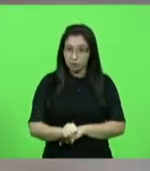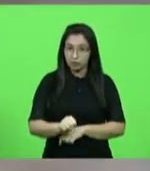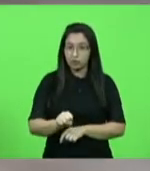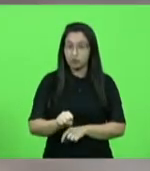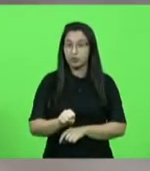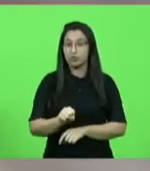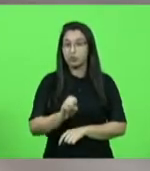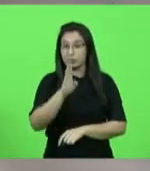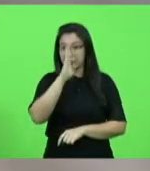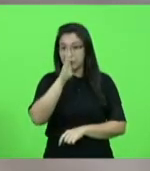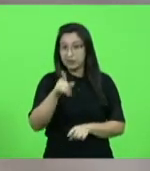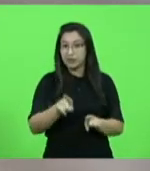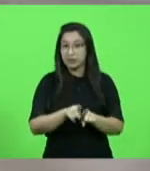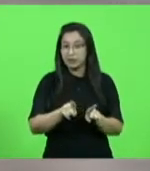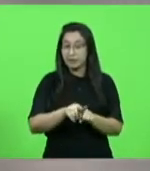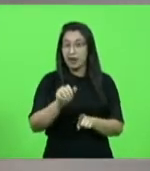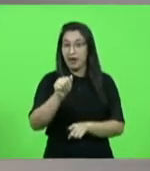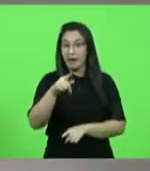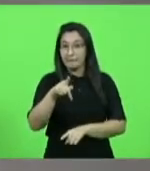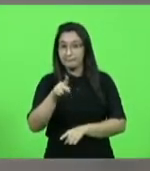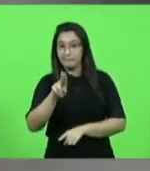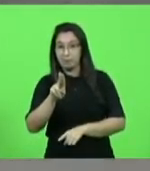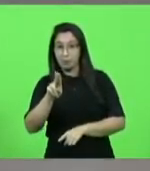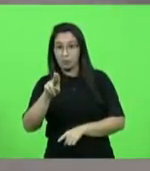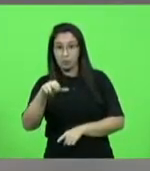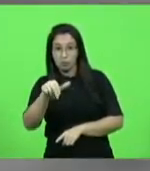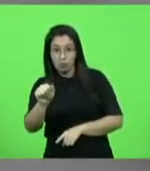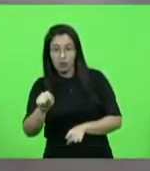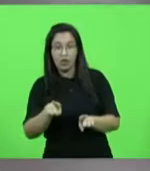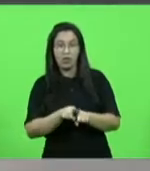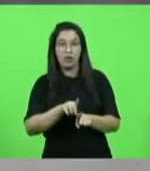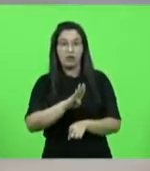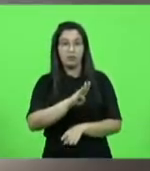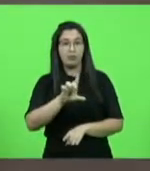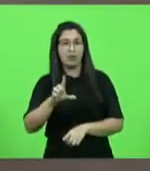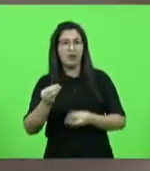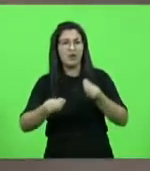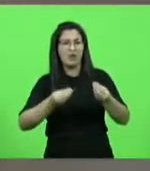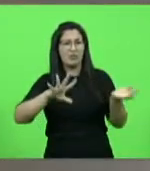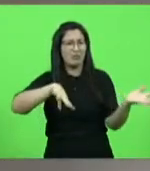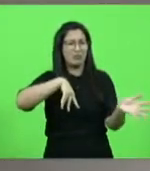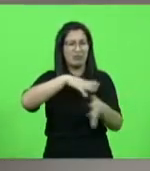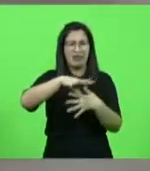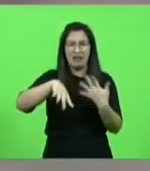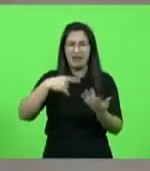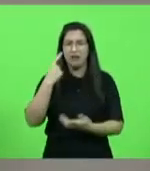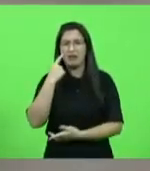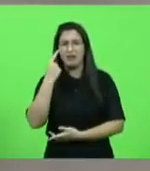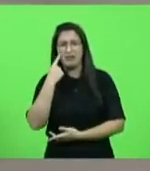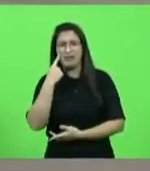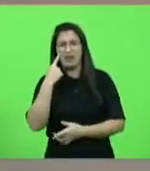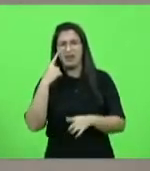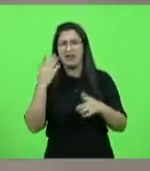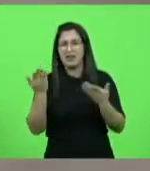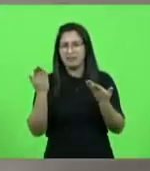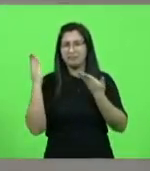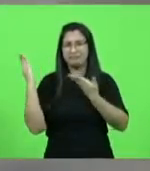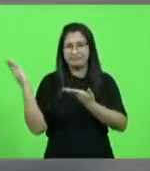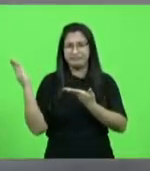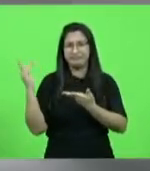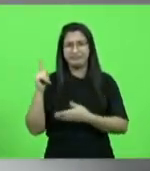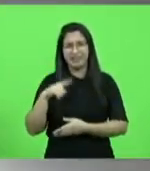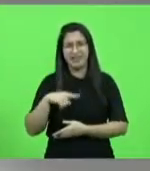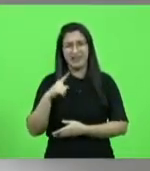de Apiúna até Blumenau. É um caos total, todos nós estamos vendo as imagens, são